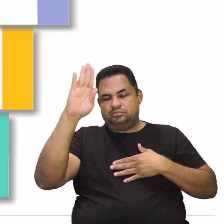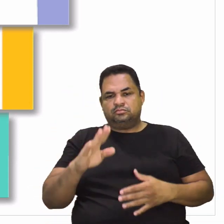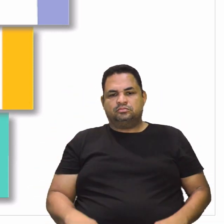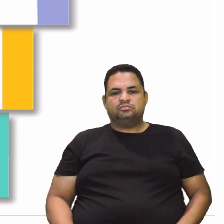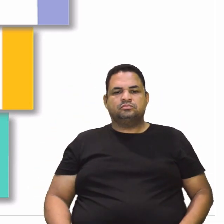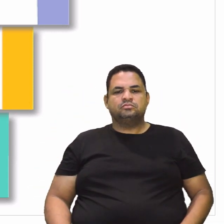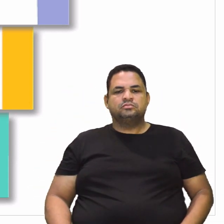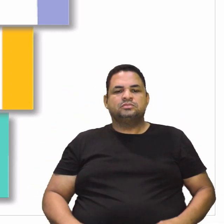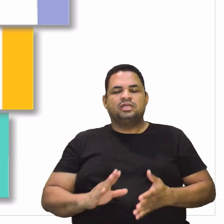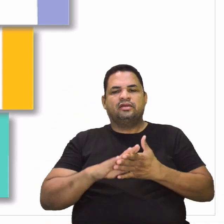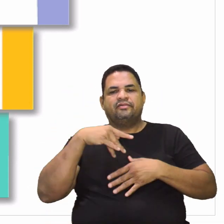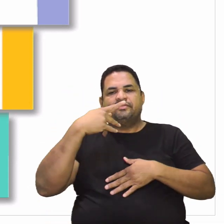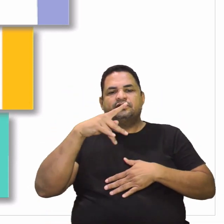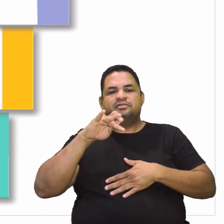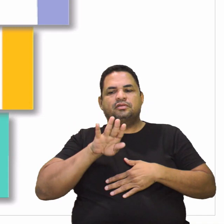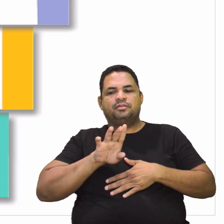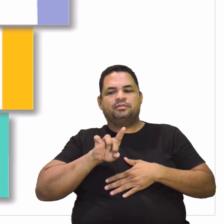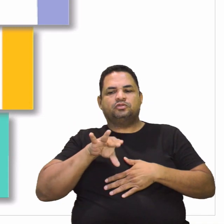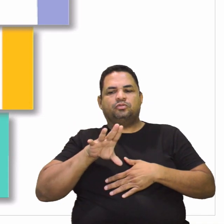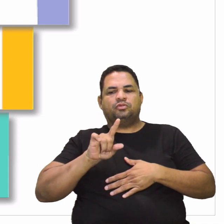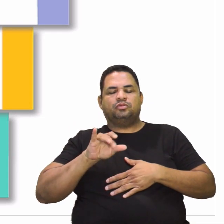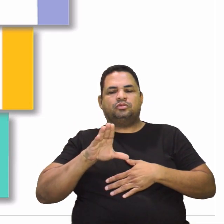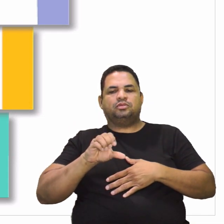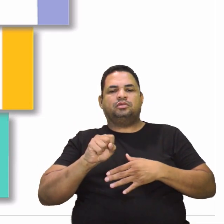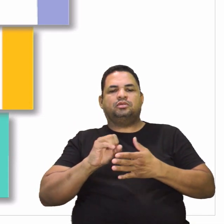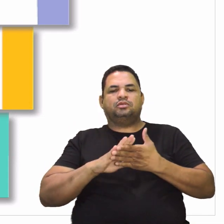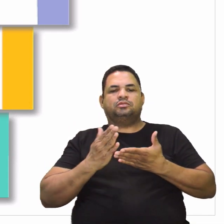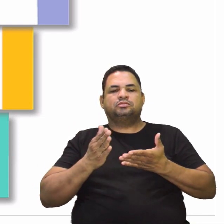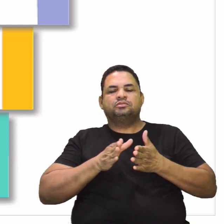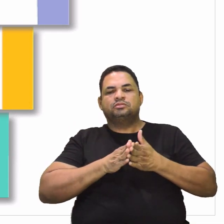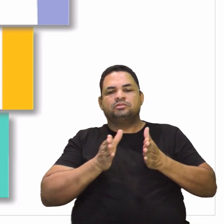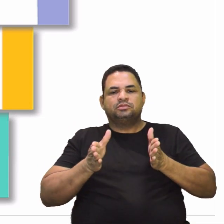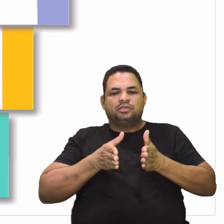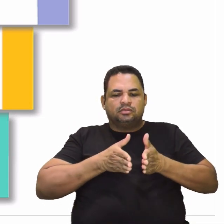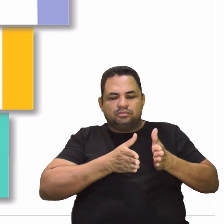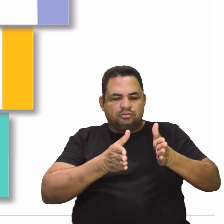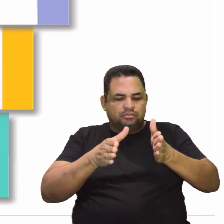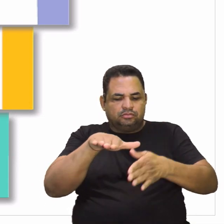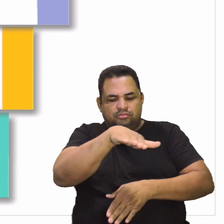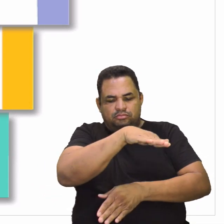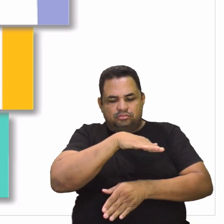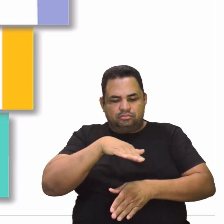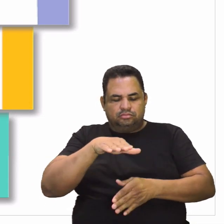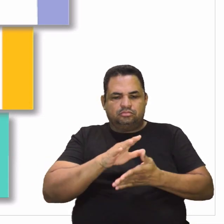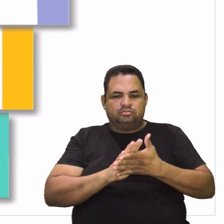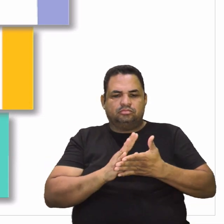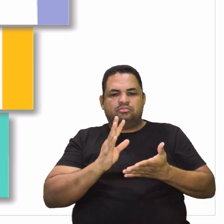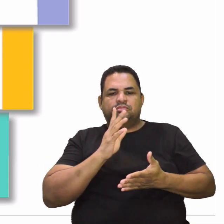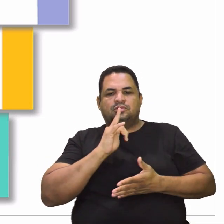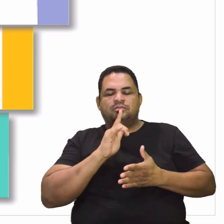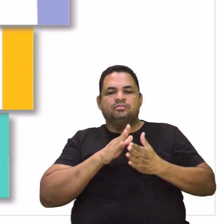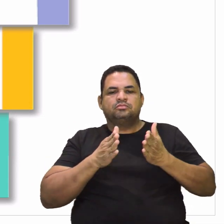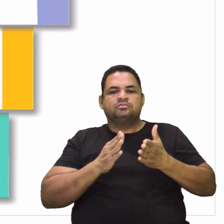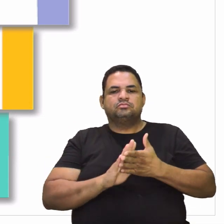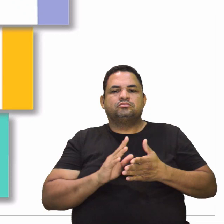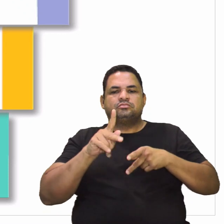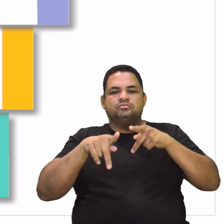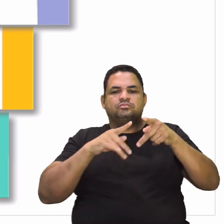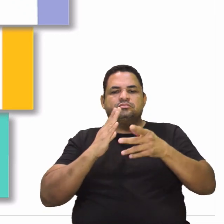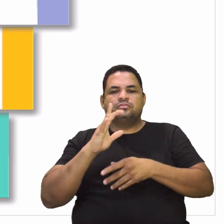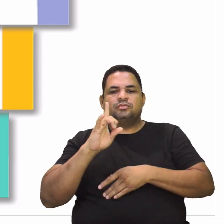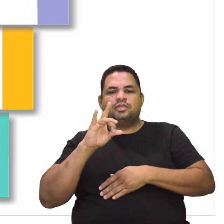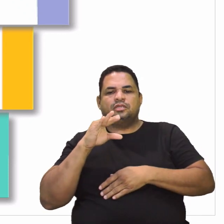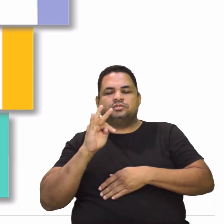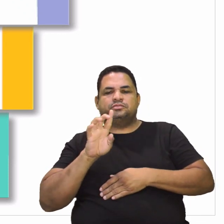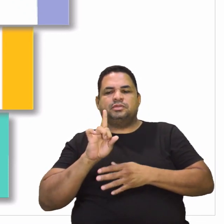a Mesopotâmia, a região que fica entre os rios Tigre e Eufrates, os povos, os caldeus, os assírios, os